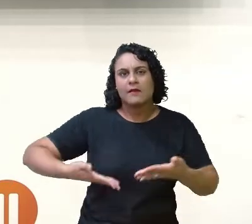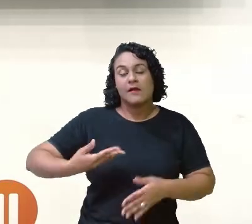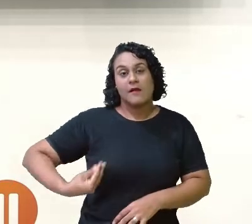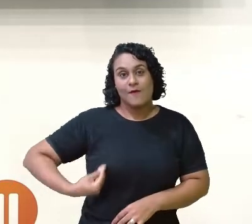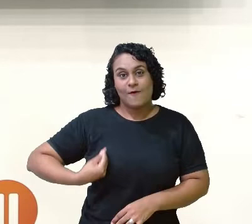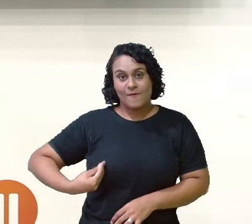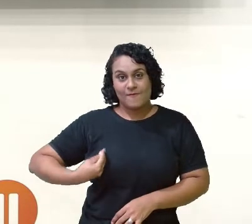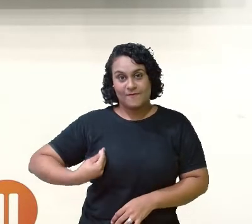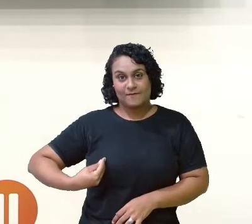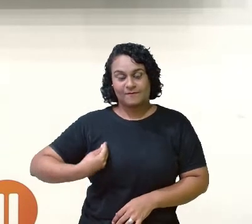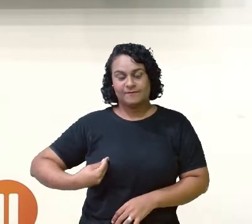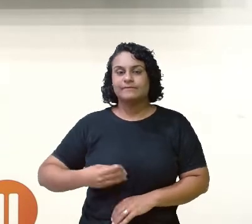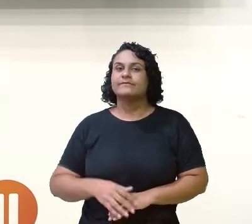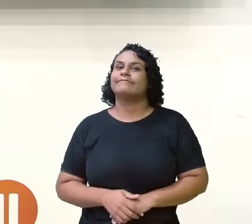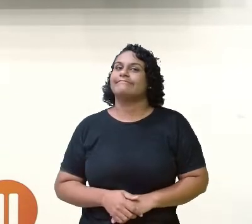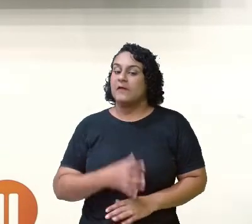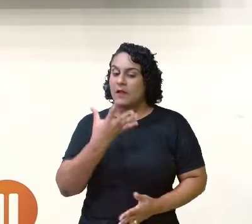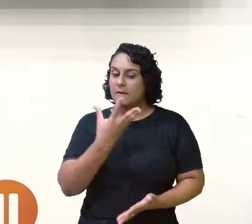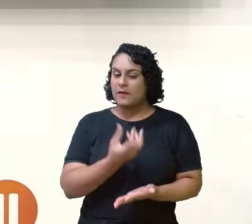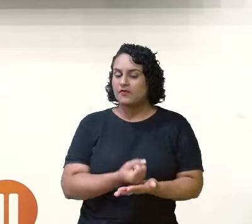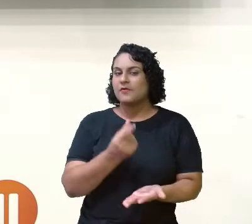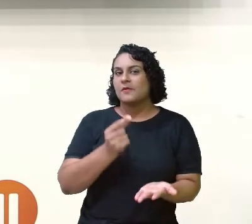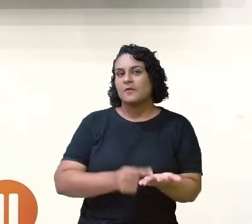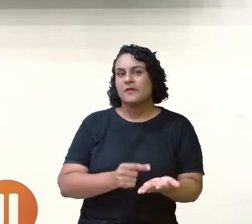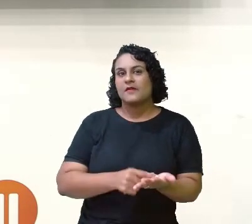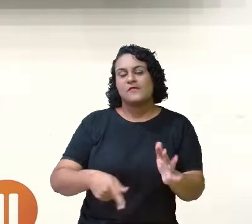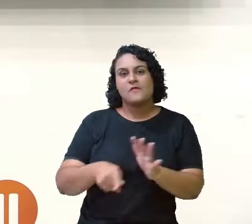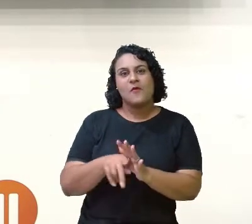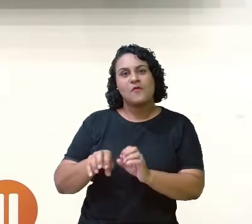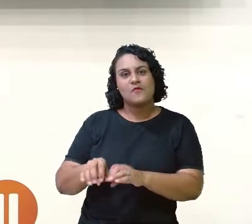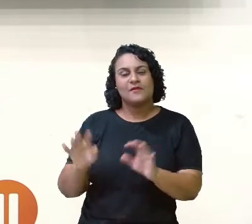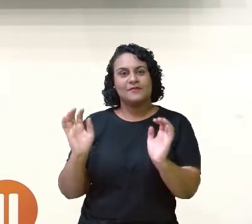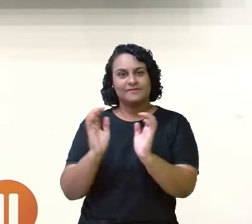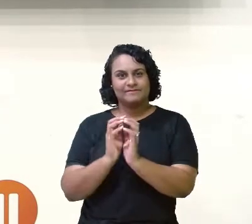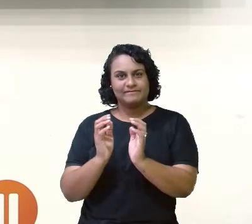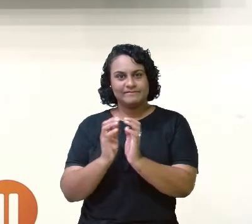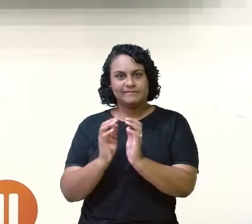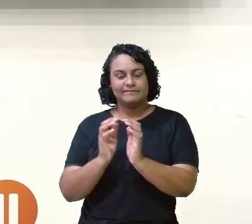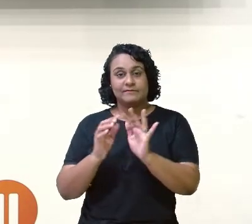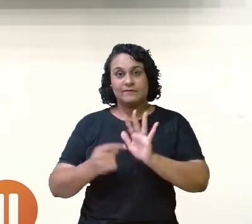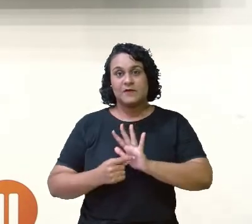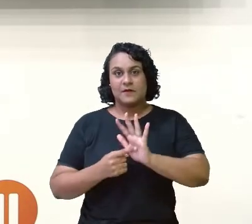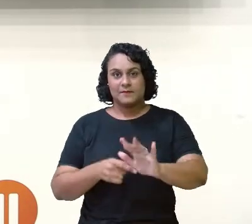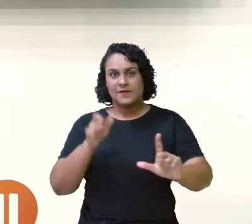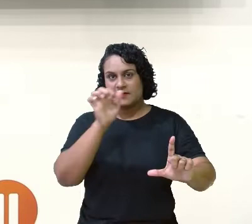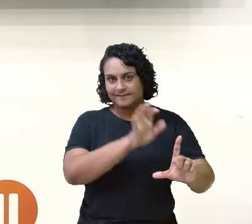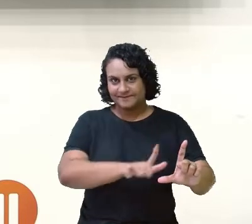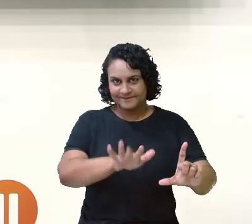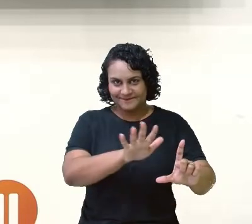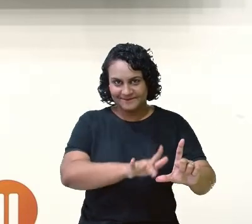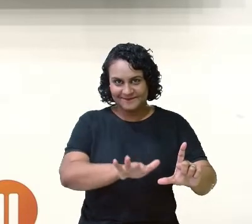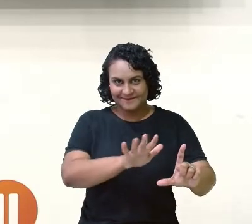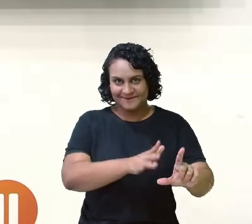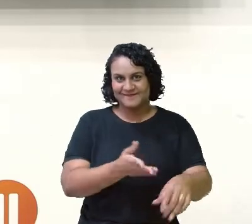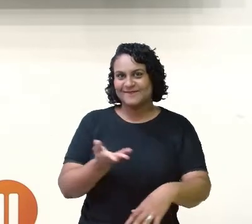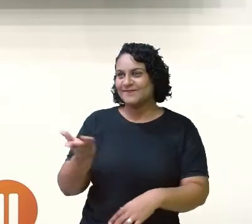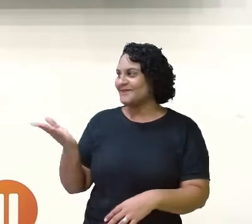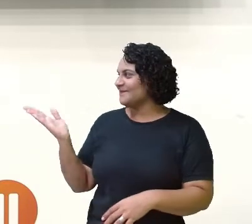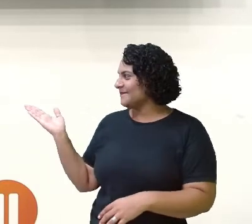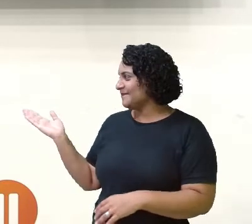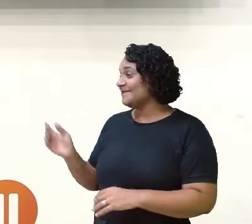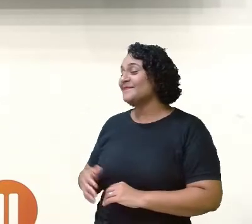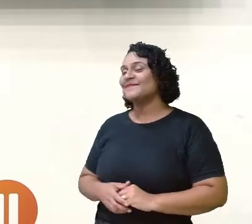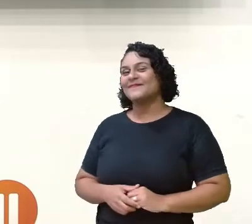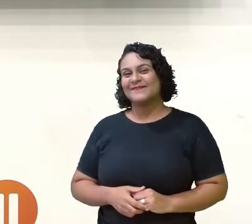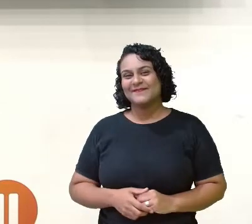aula? Baixa o aplicativo do Educa Recife. Vai aparecer o QR Code na sua telinha, isso